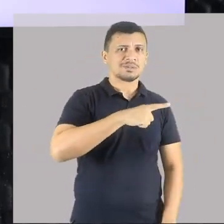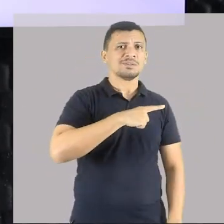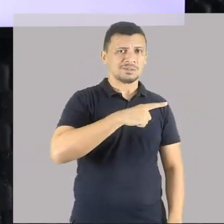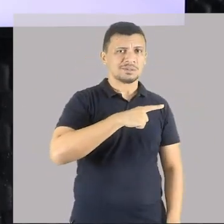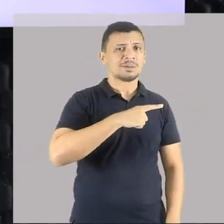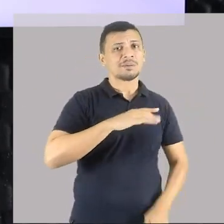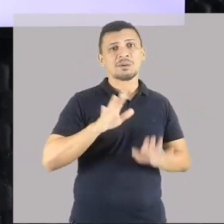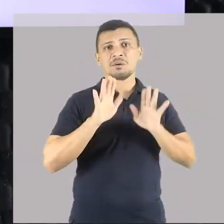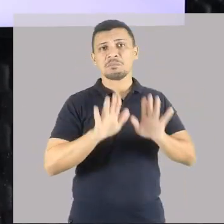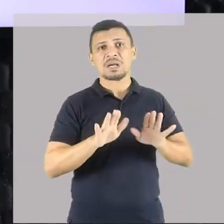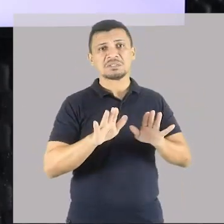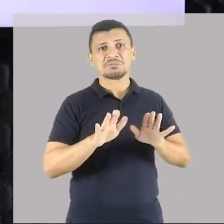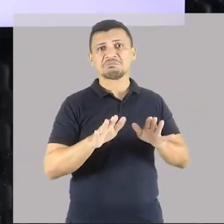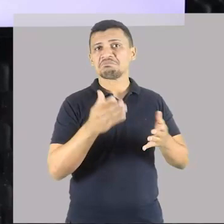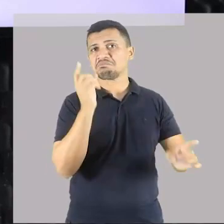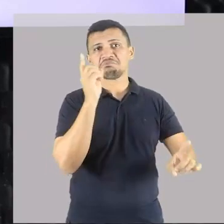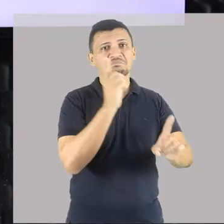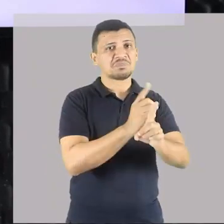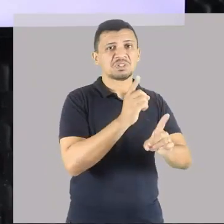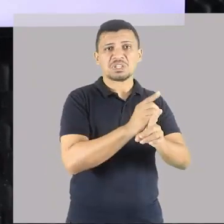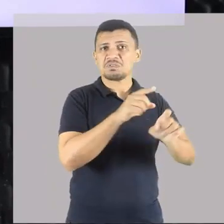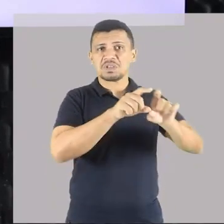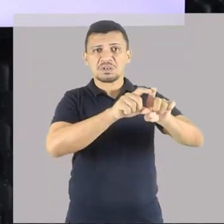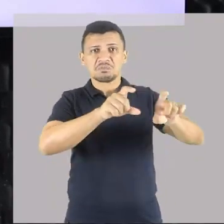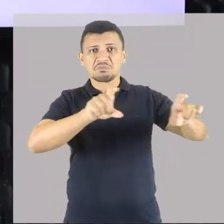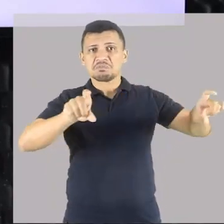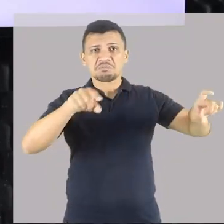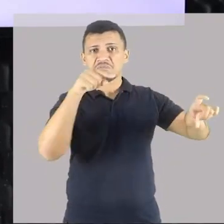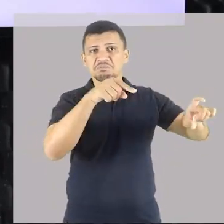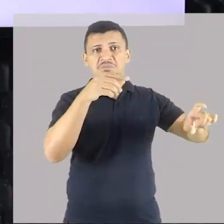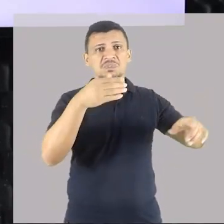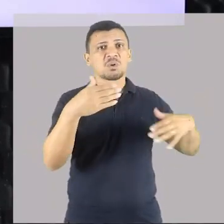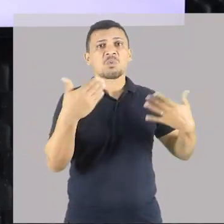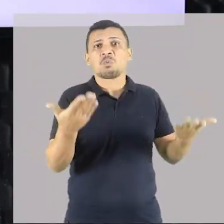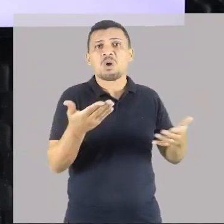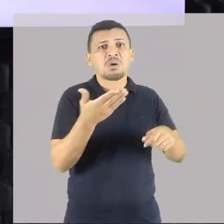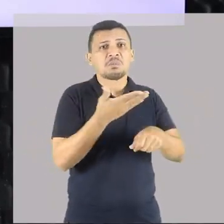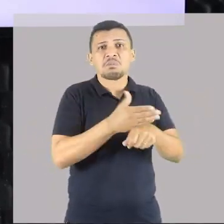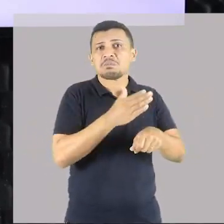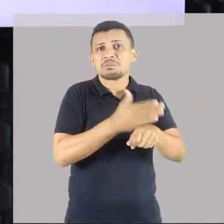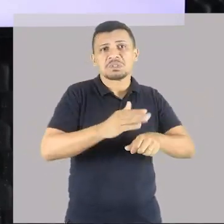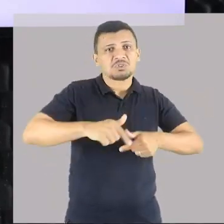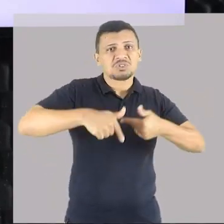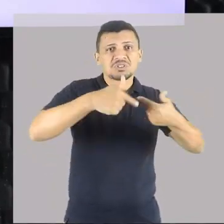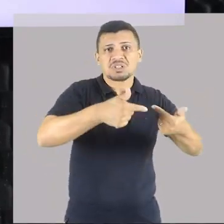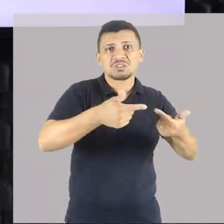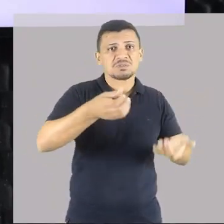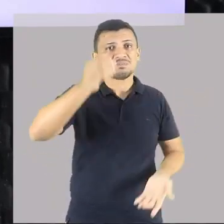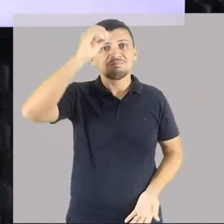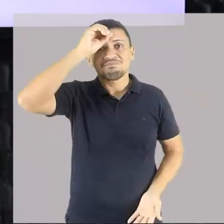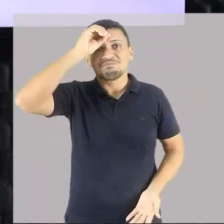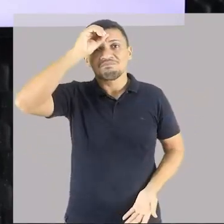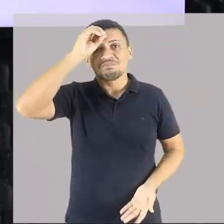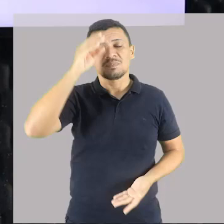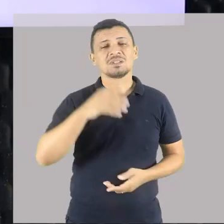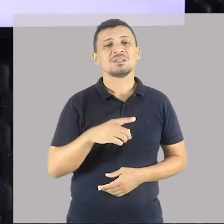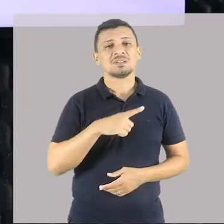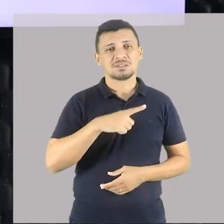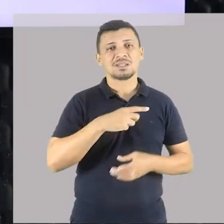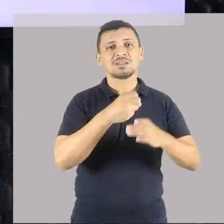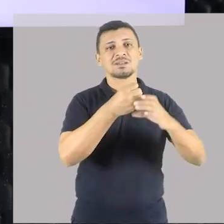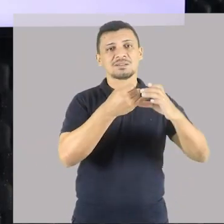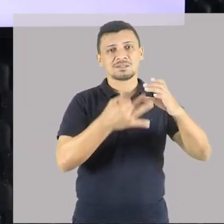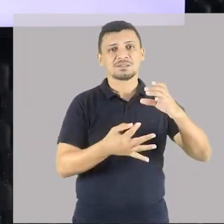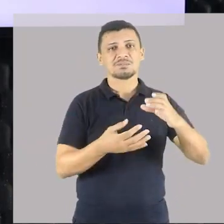sujeito, mas eu não sei identificar naquela estrutura oracional quem está praticando aquela ação, certo? E aí você tem a caracterização